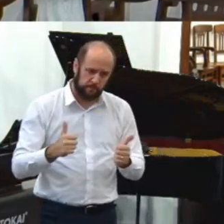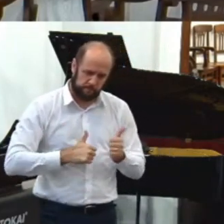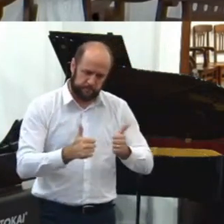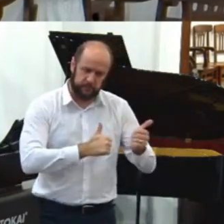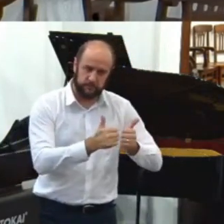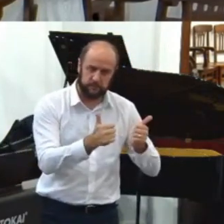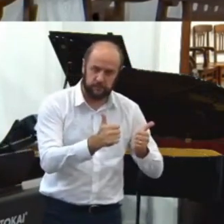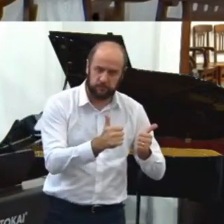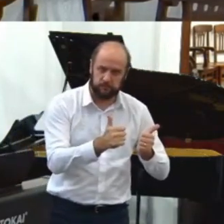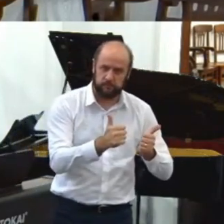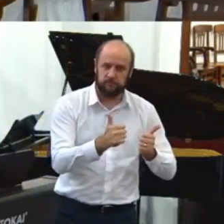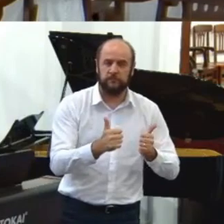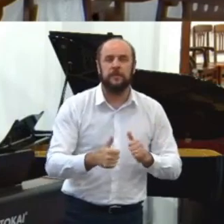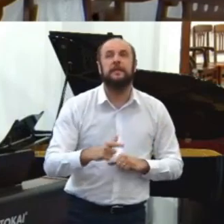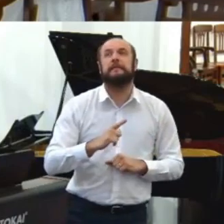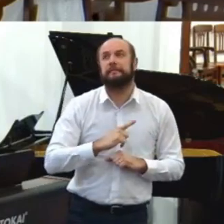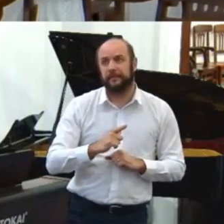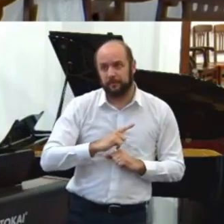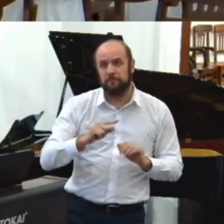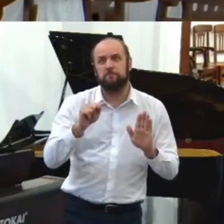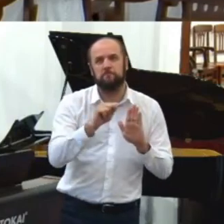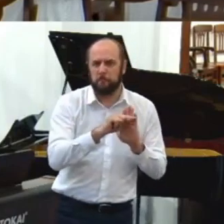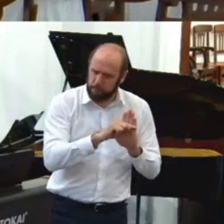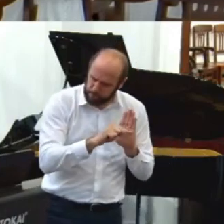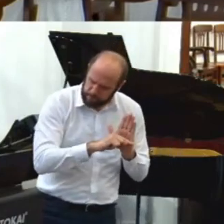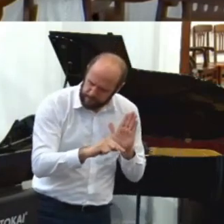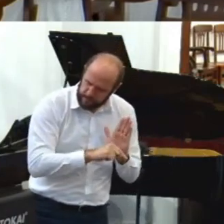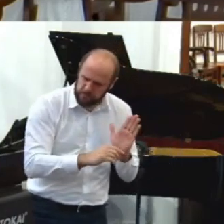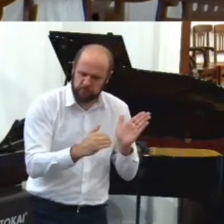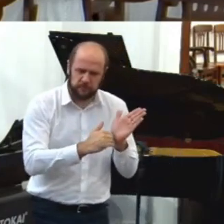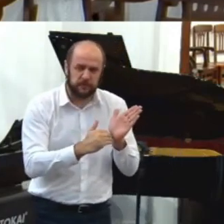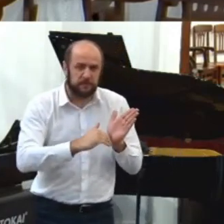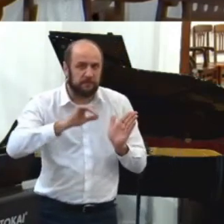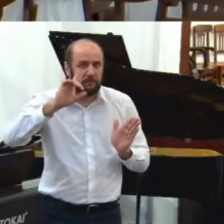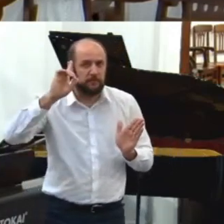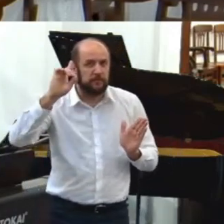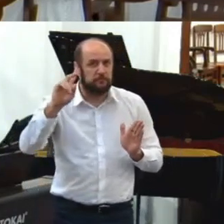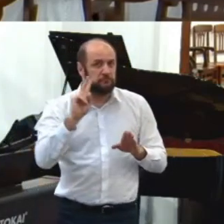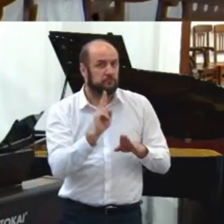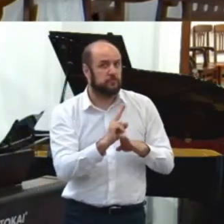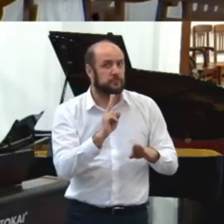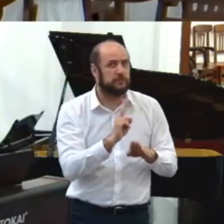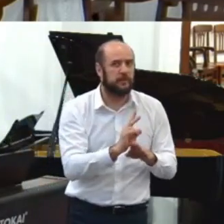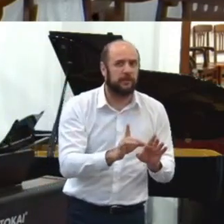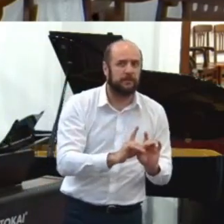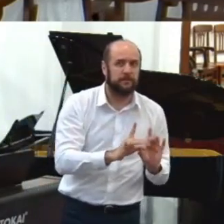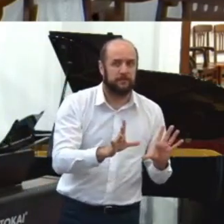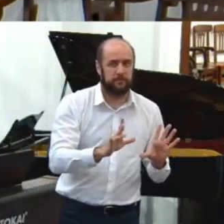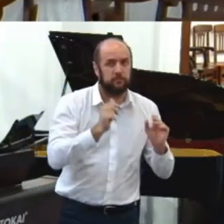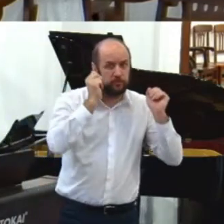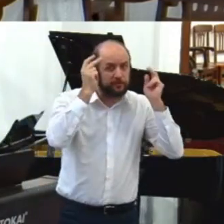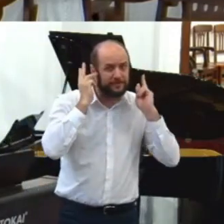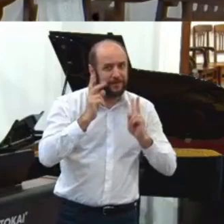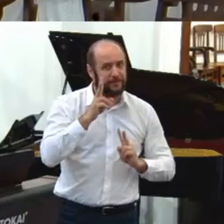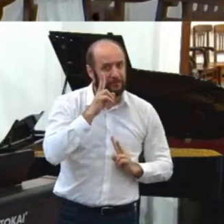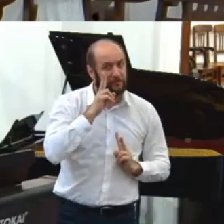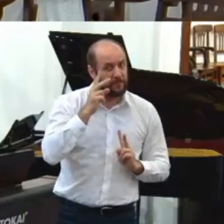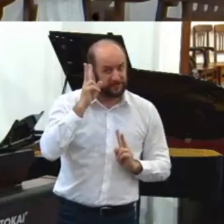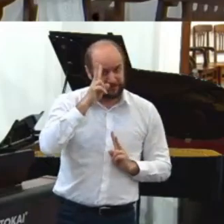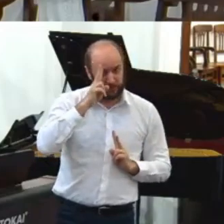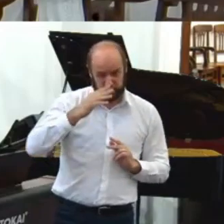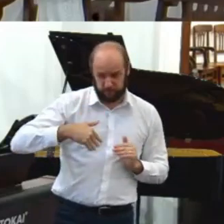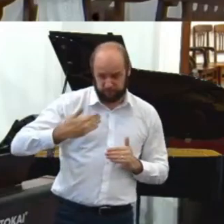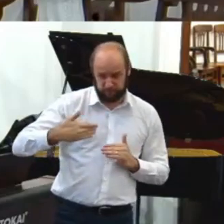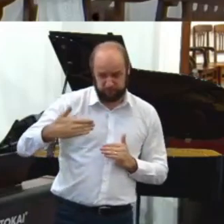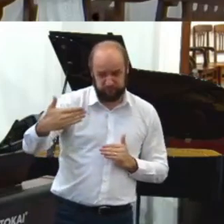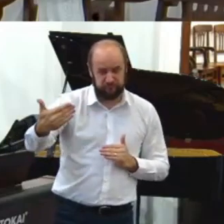perseguição. Aqui nós temos designação oculta de Deus para preservar o libertador, porque você vai ver a história